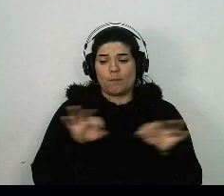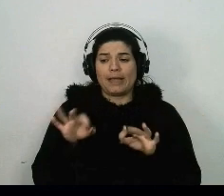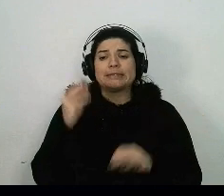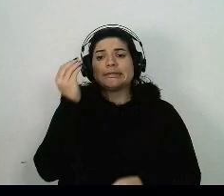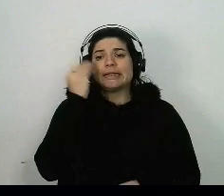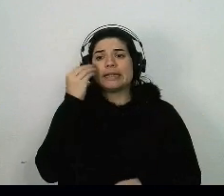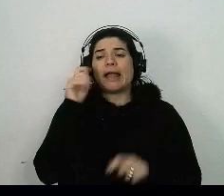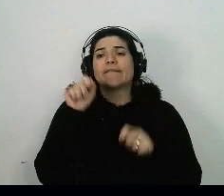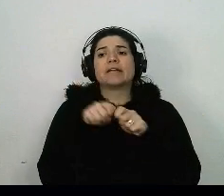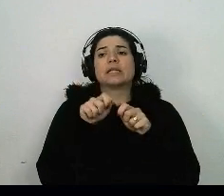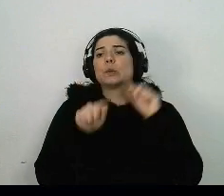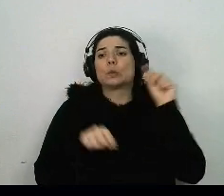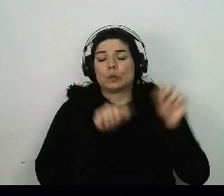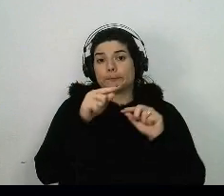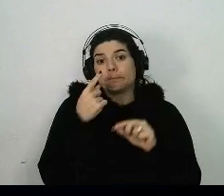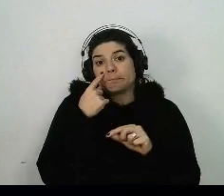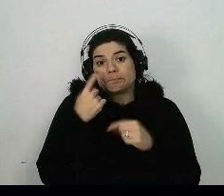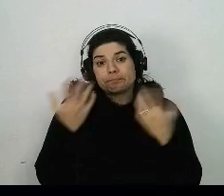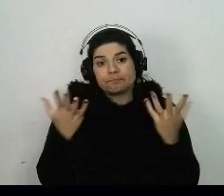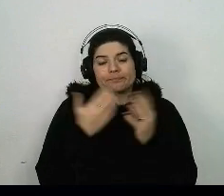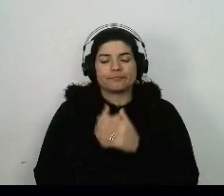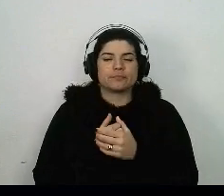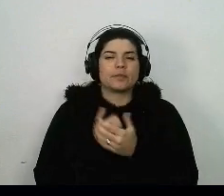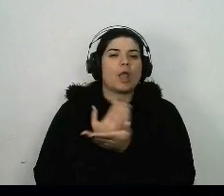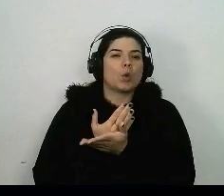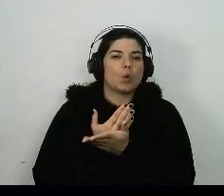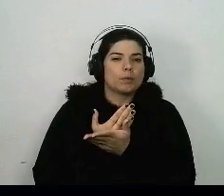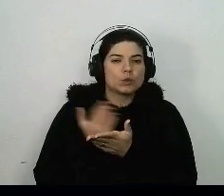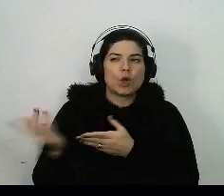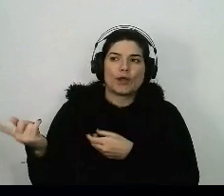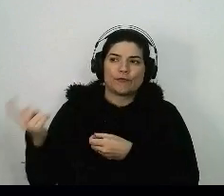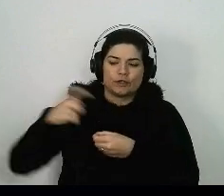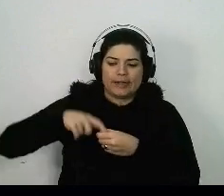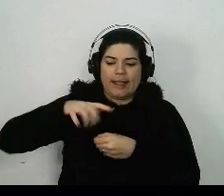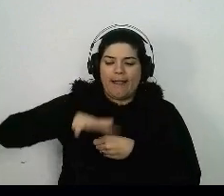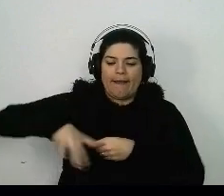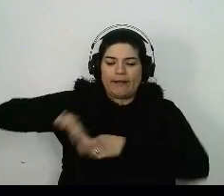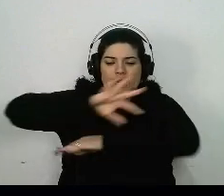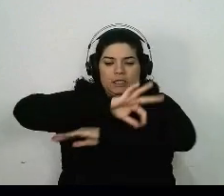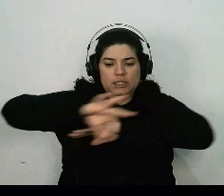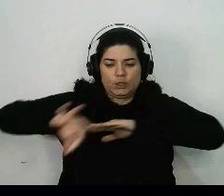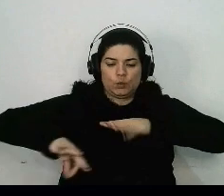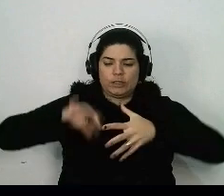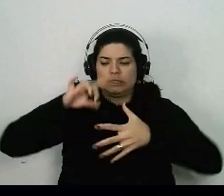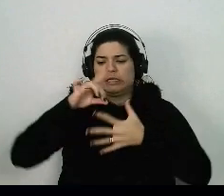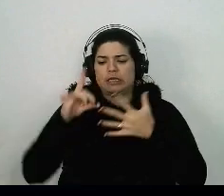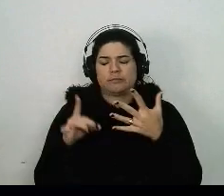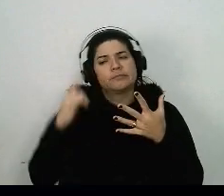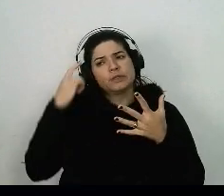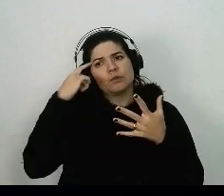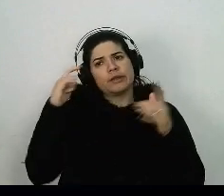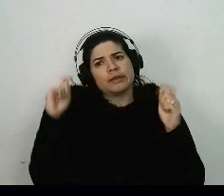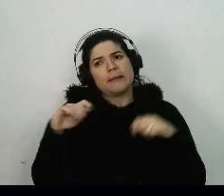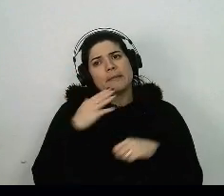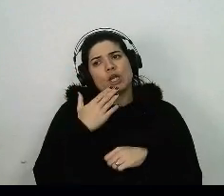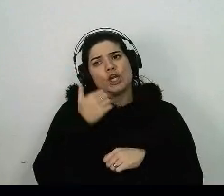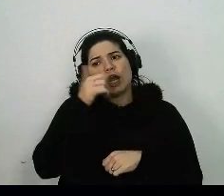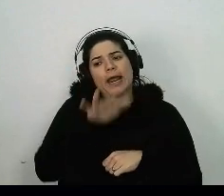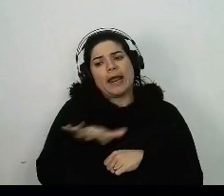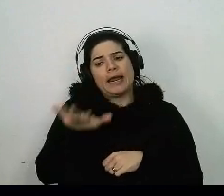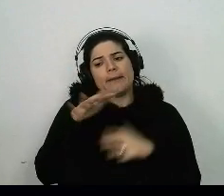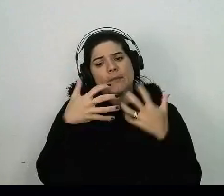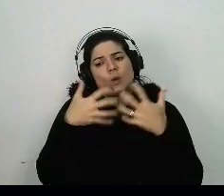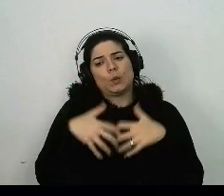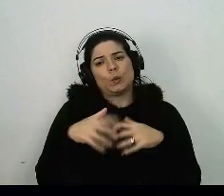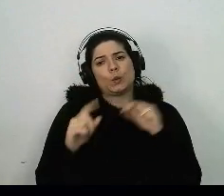fazer. Aí nós começamos a voltar para a área de arquitetura de dados e ver o que a gente pode melhorar dentro do nosso processo.